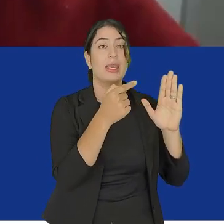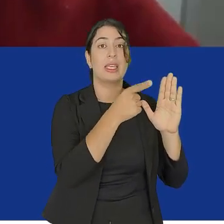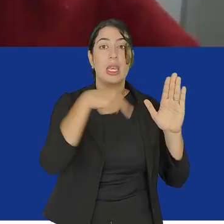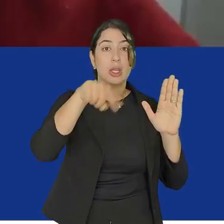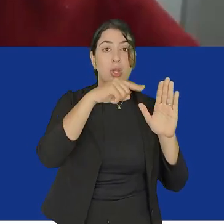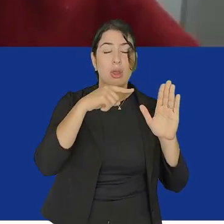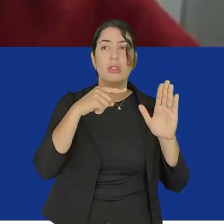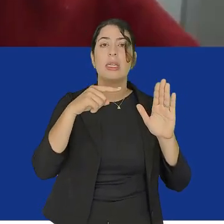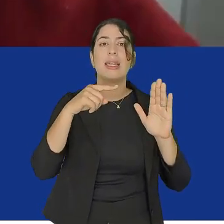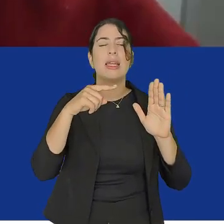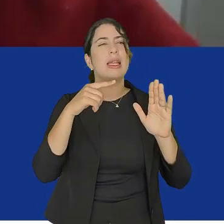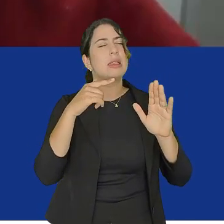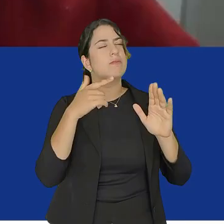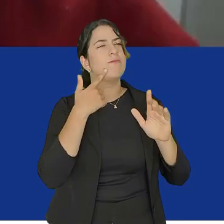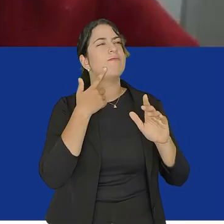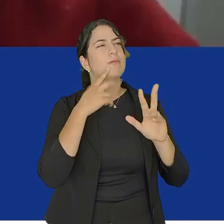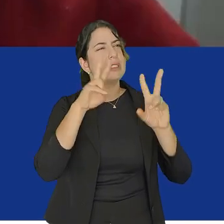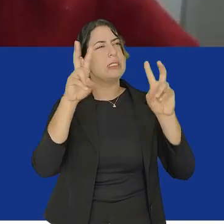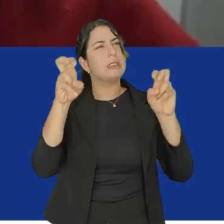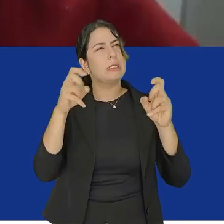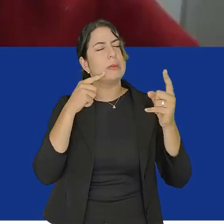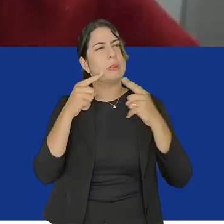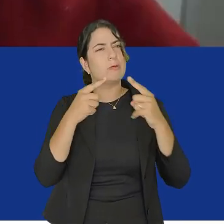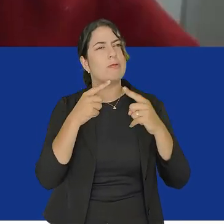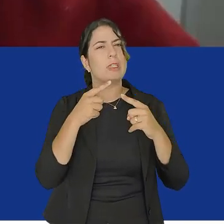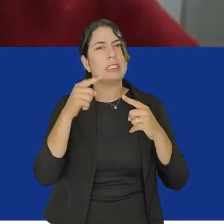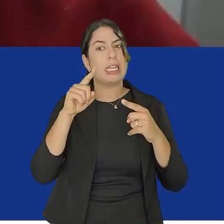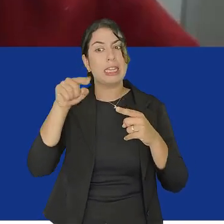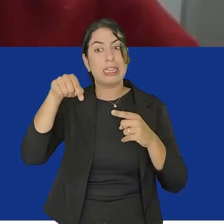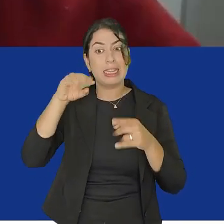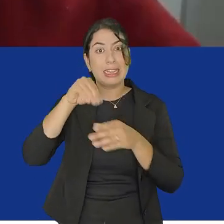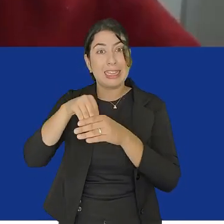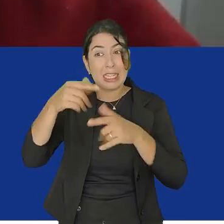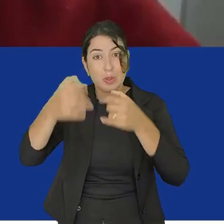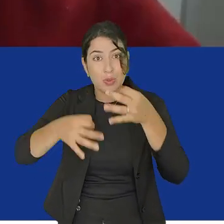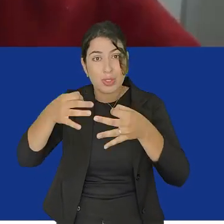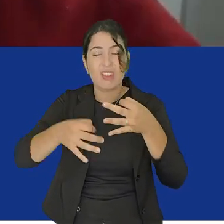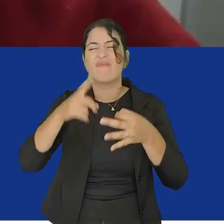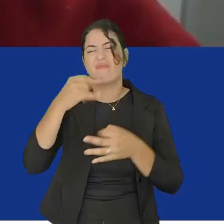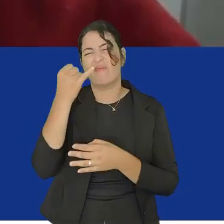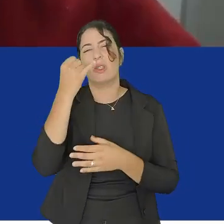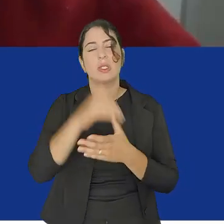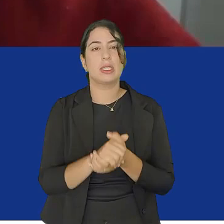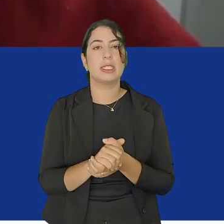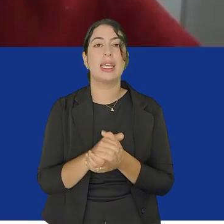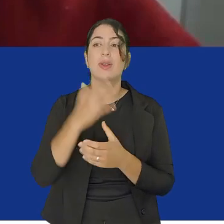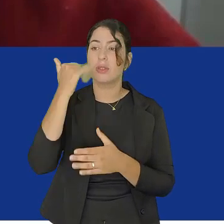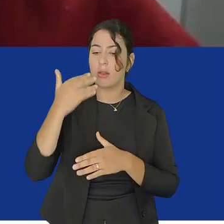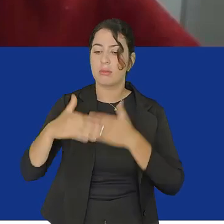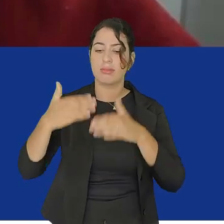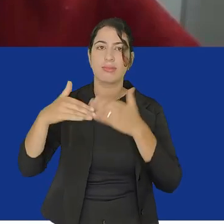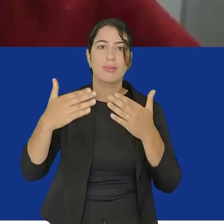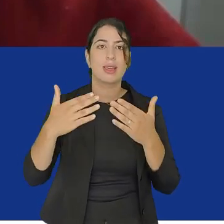trabalhar o tema, principalmente no judiciário, e eu fico muito contente de perceber o avanço também